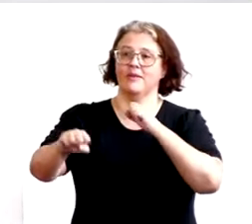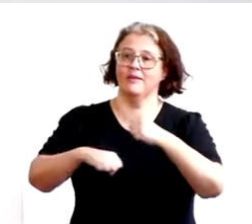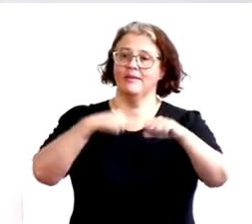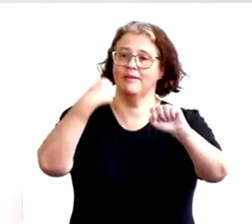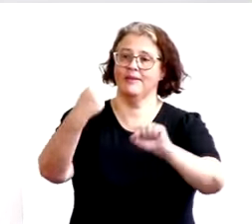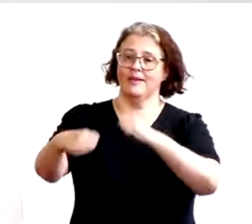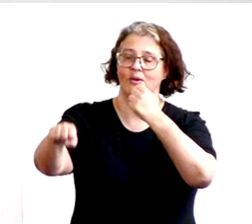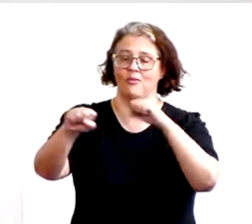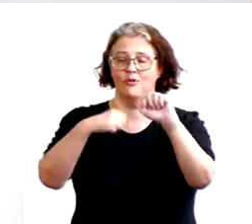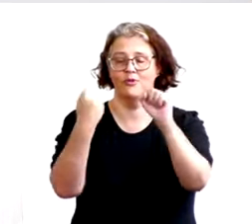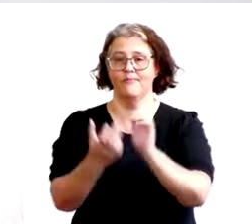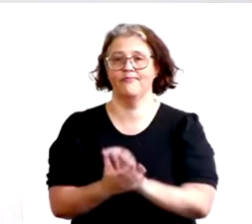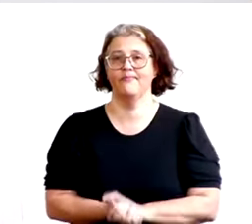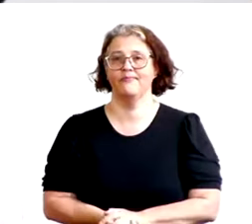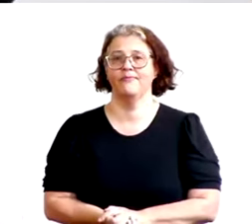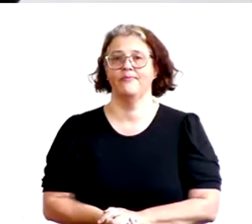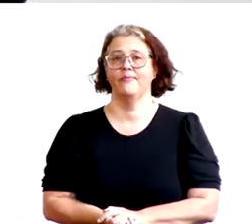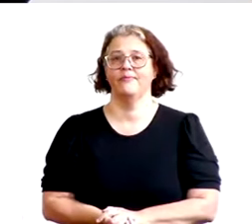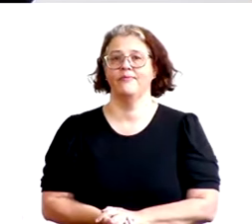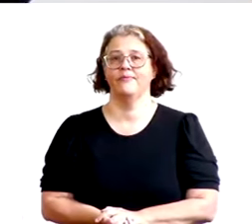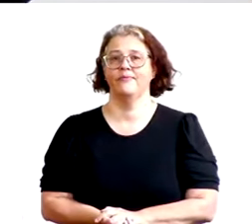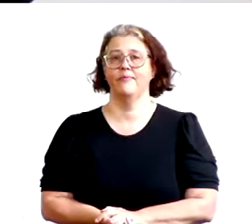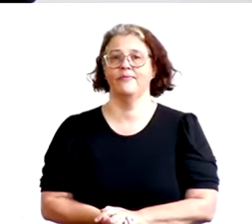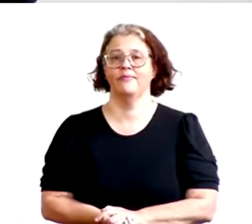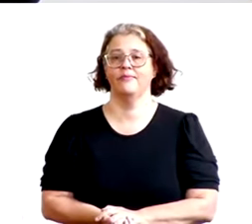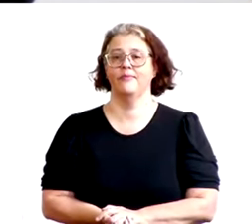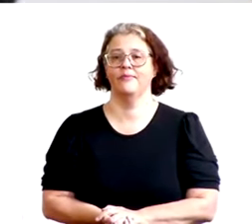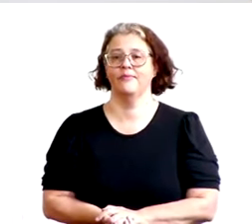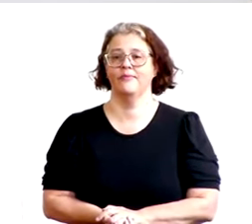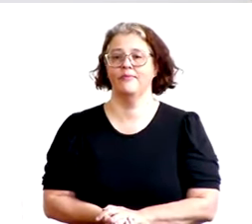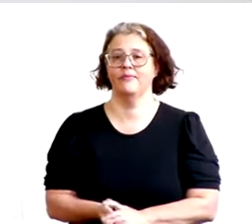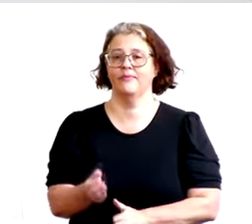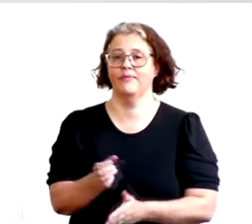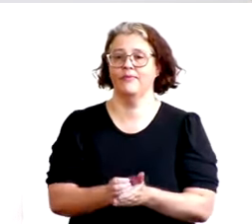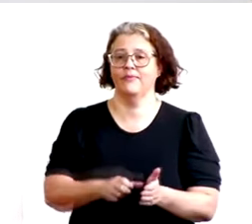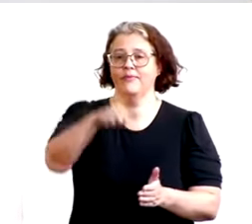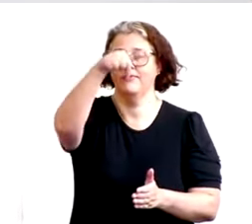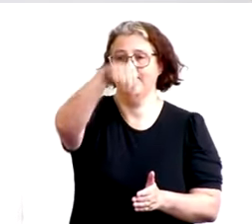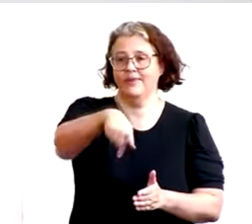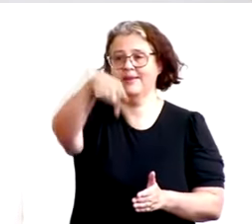Salmos livro dos Salmos número 77